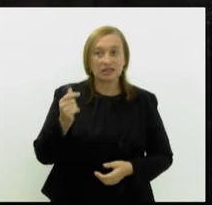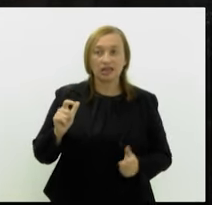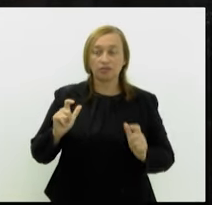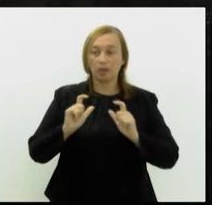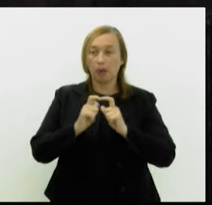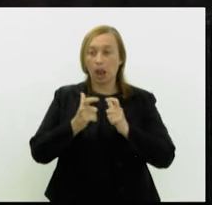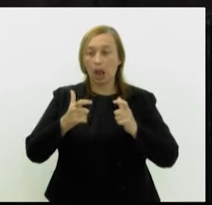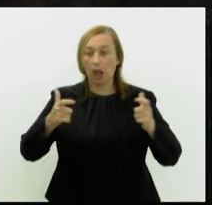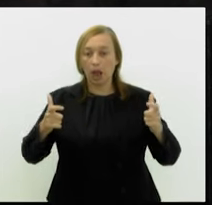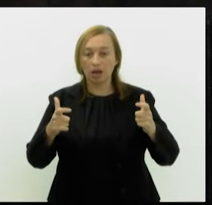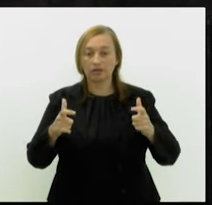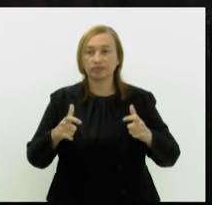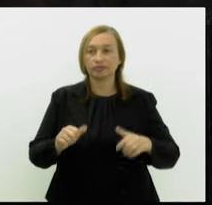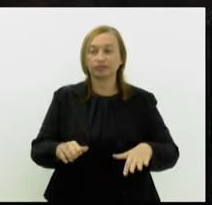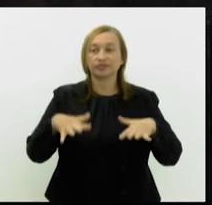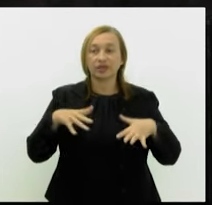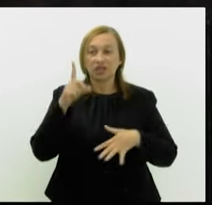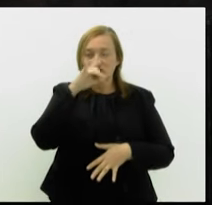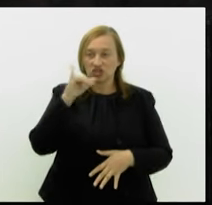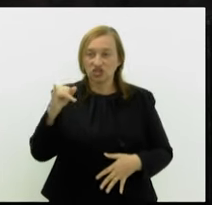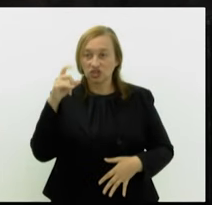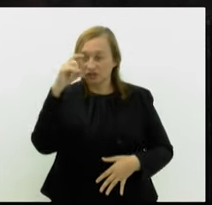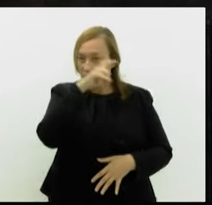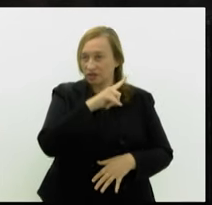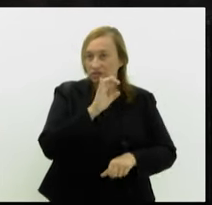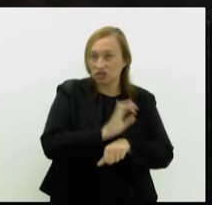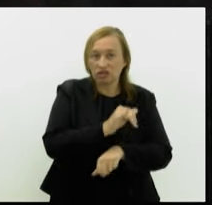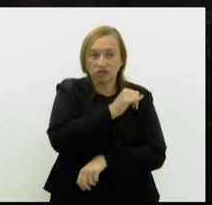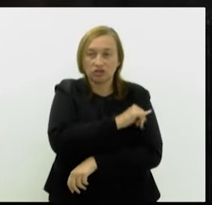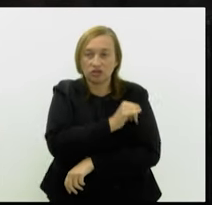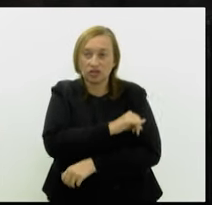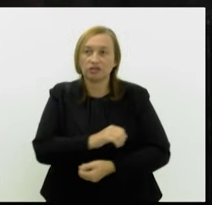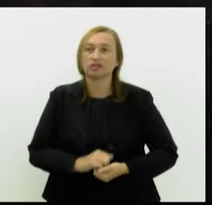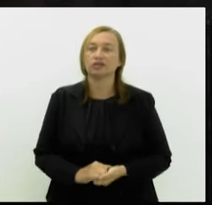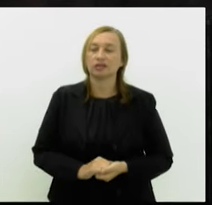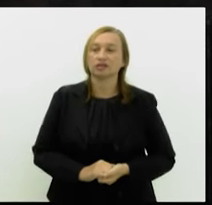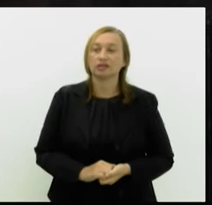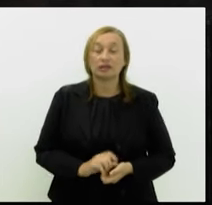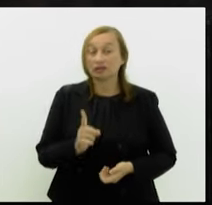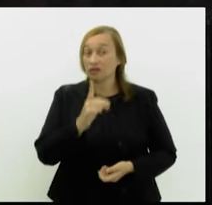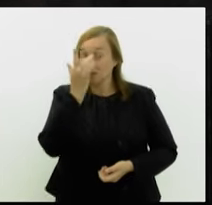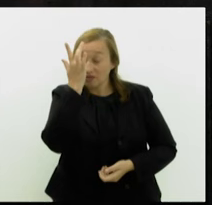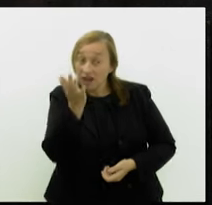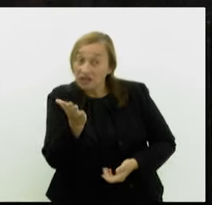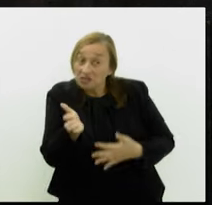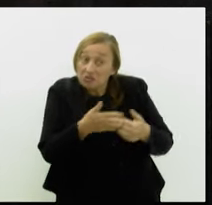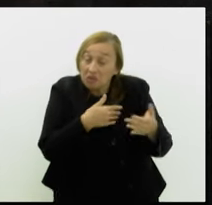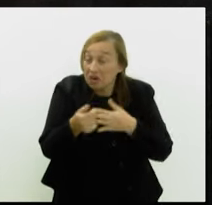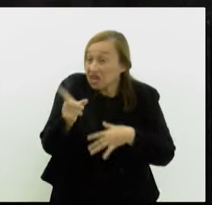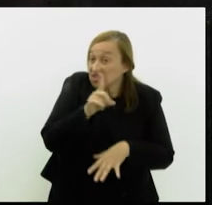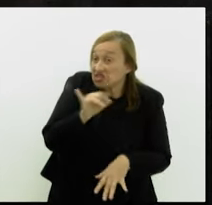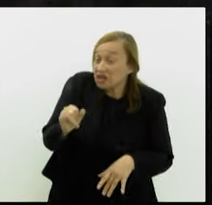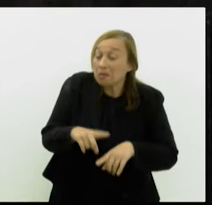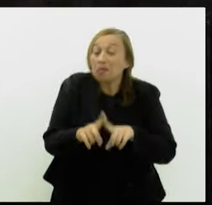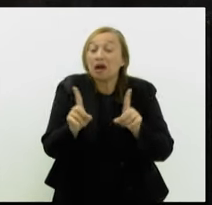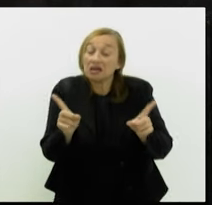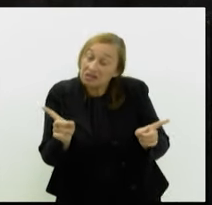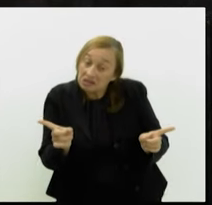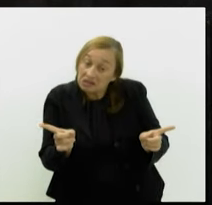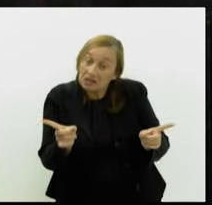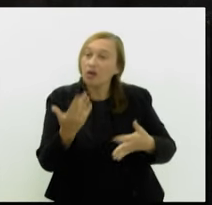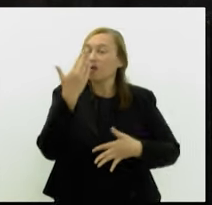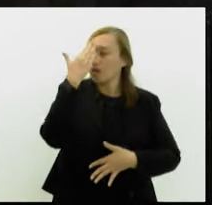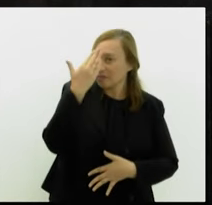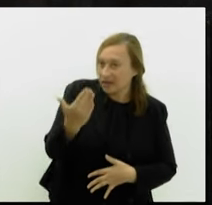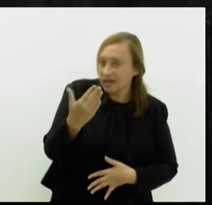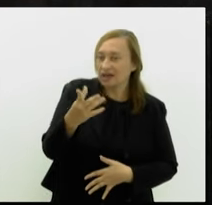extensa, a gente está num dia difícil no Estado do Rio de Janeiro. Não que seja fácil qualquer dia no Estado do Rio de Janeiro, mas muito